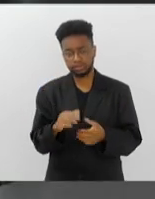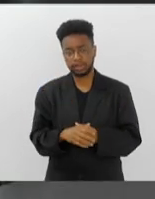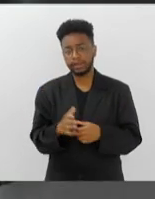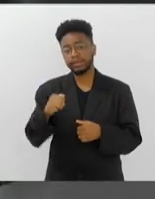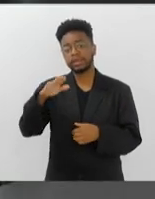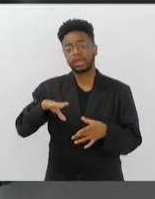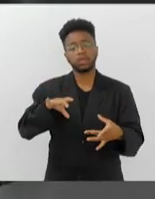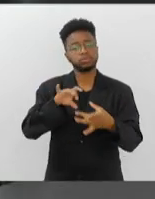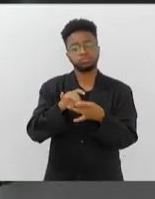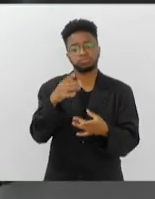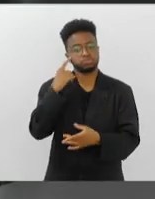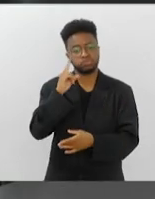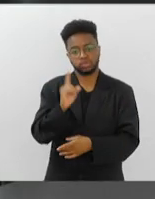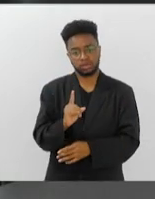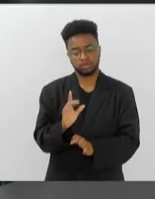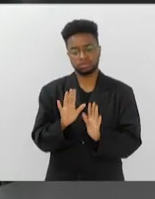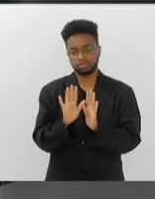também.